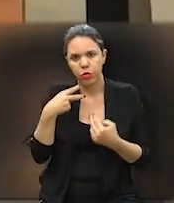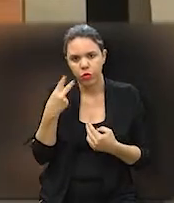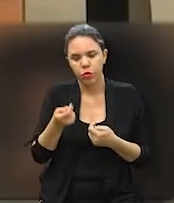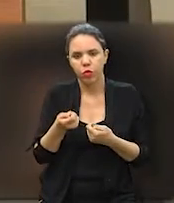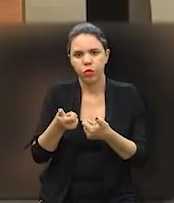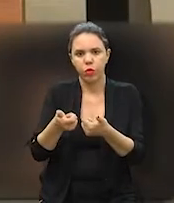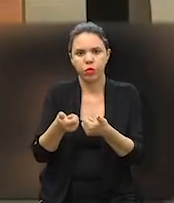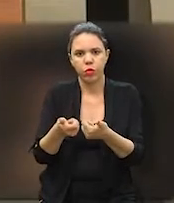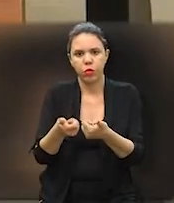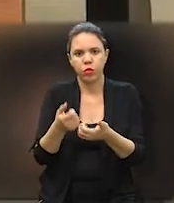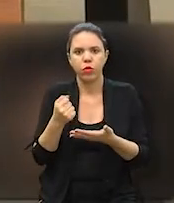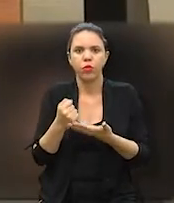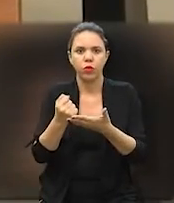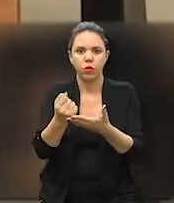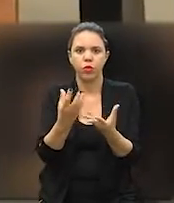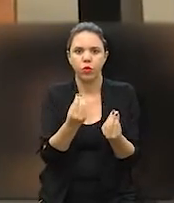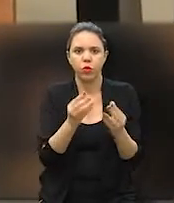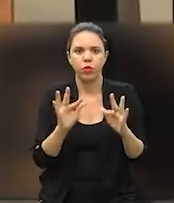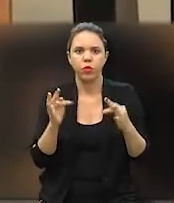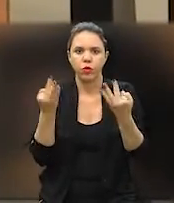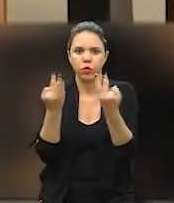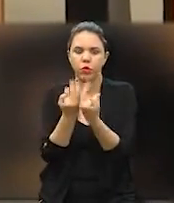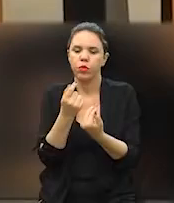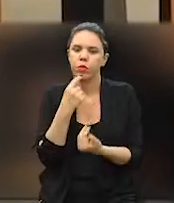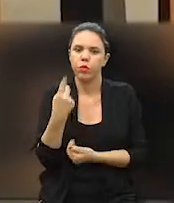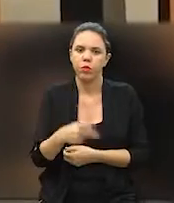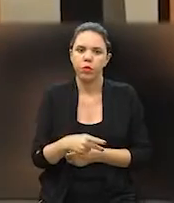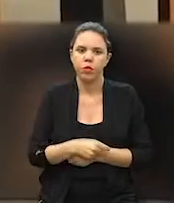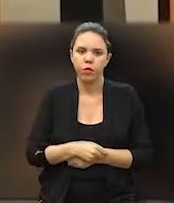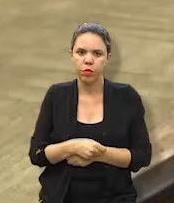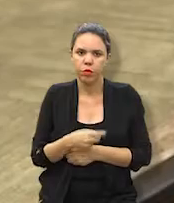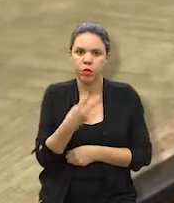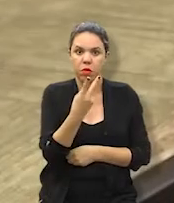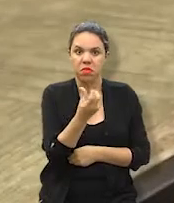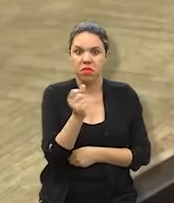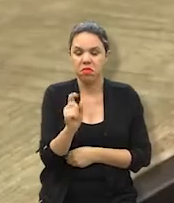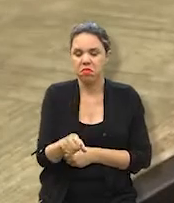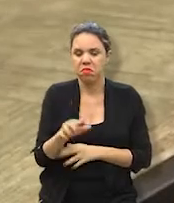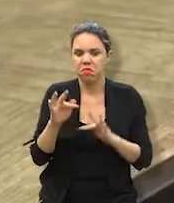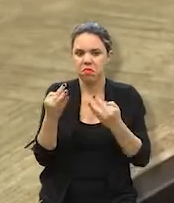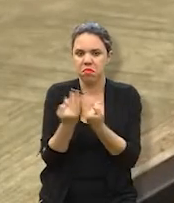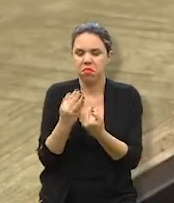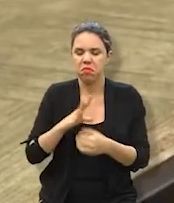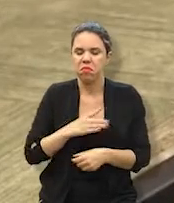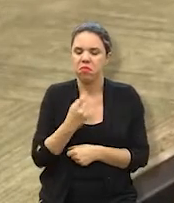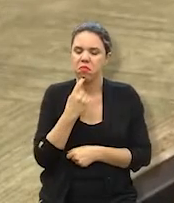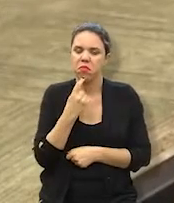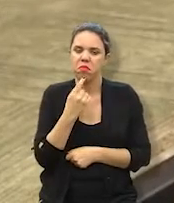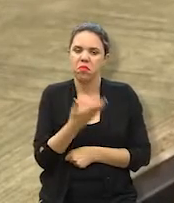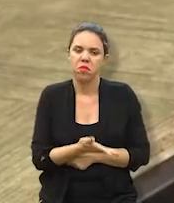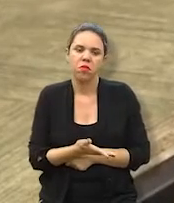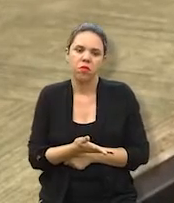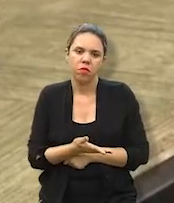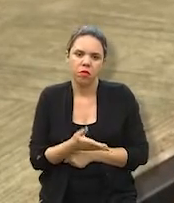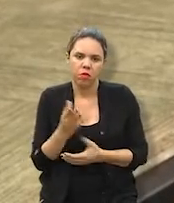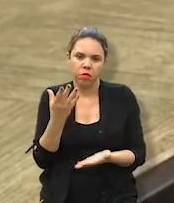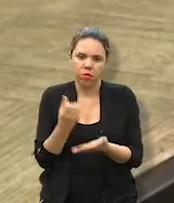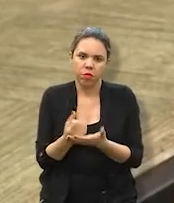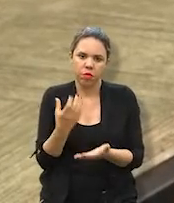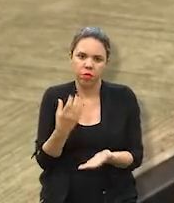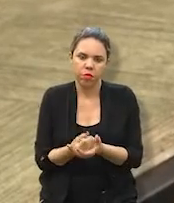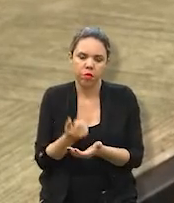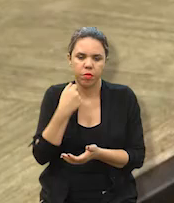Segundo o vereador, o benefício ajuda muitas famílias de Campinas. São 26 mil famílias aqui no município de Campinas